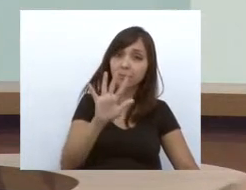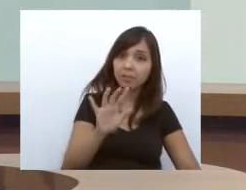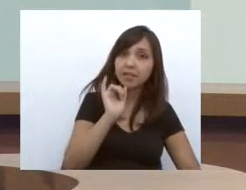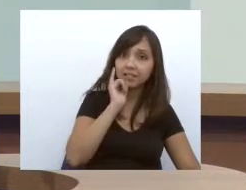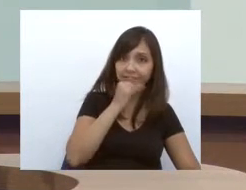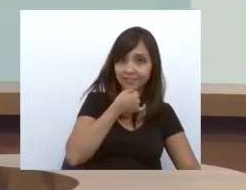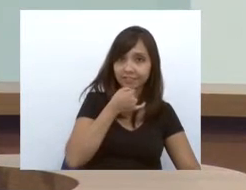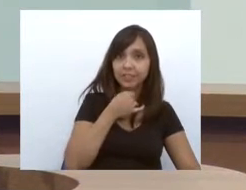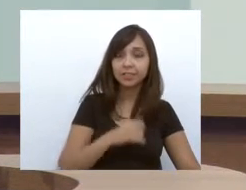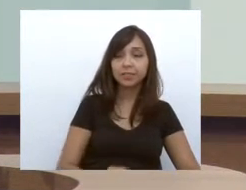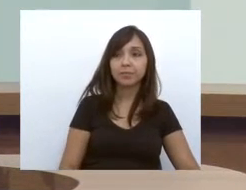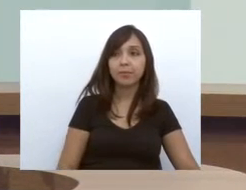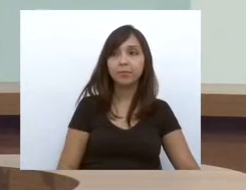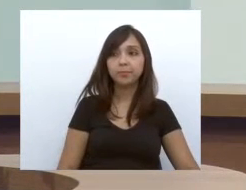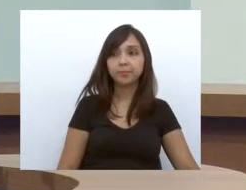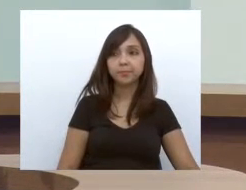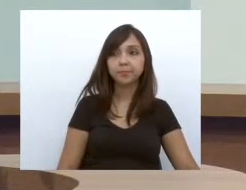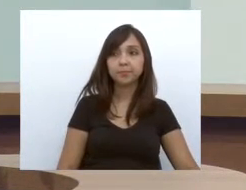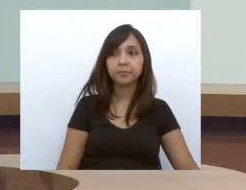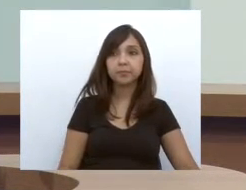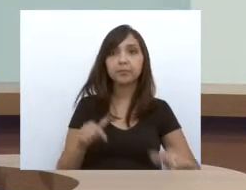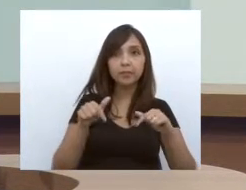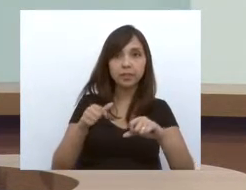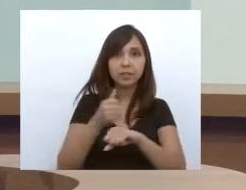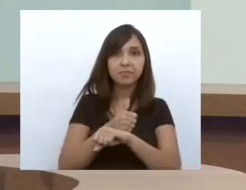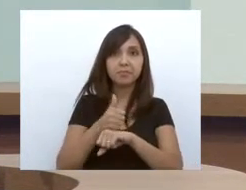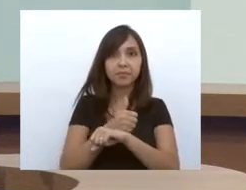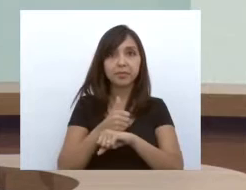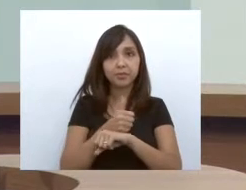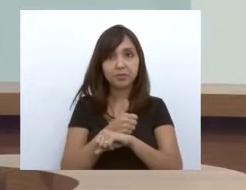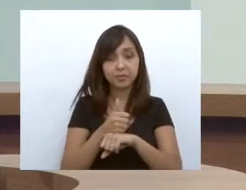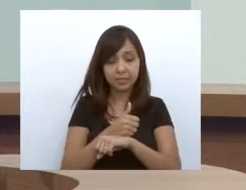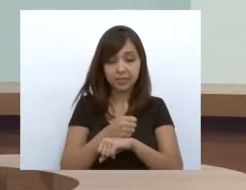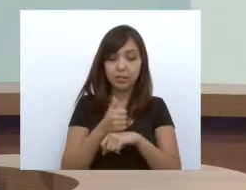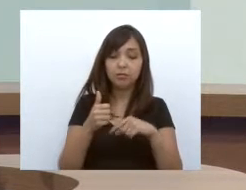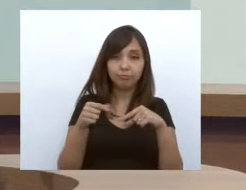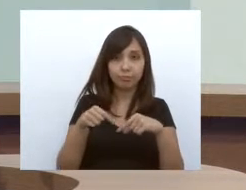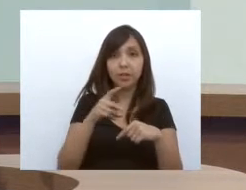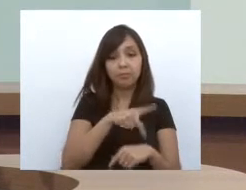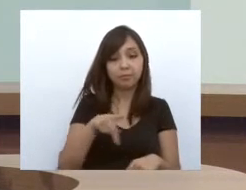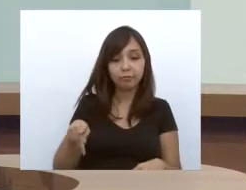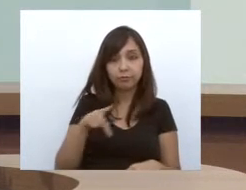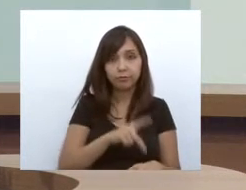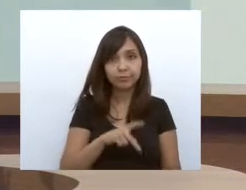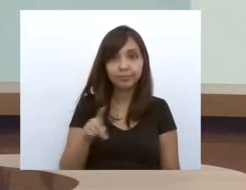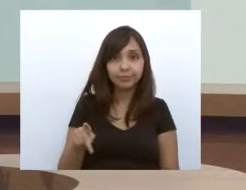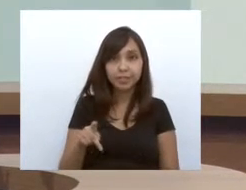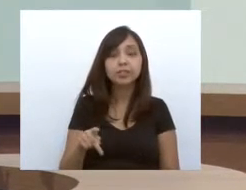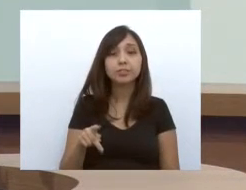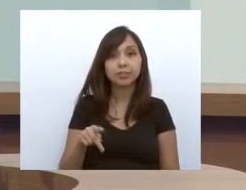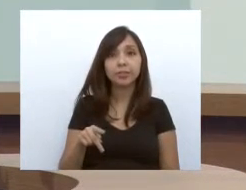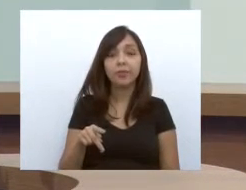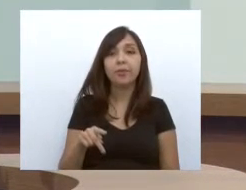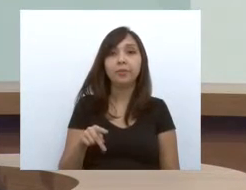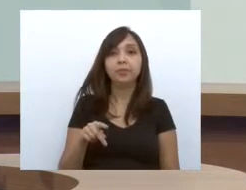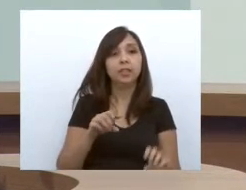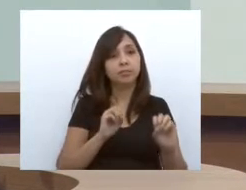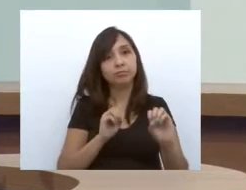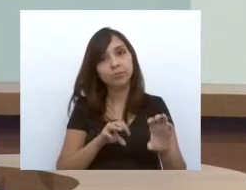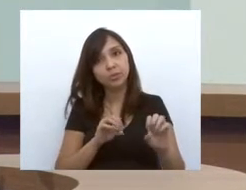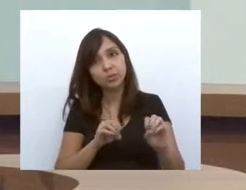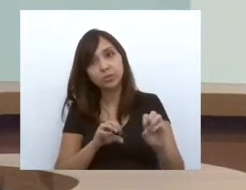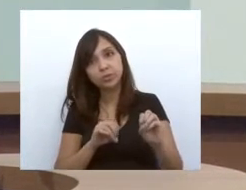lamentavelmente, a profissão de ser professor, professora, e alguns chamam de